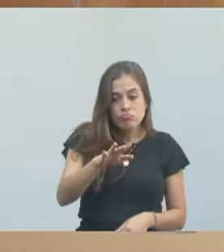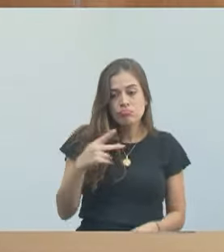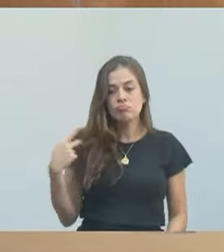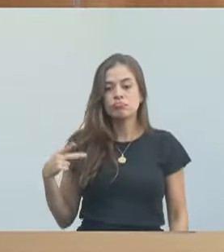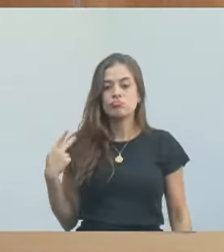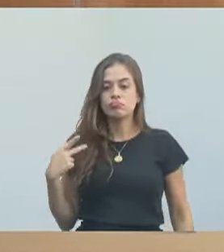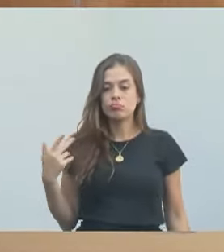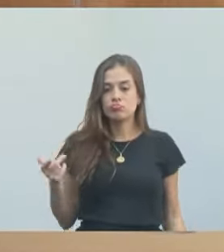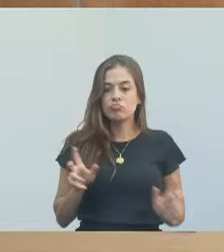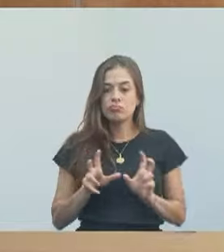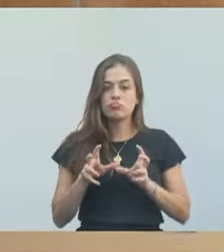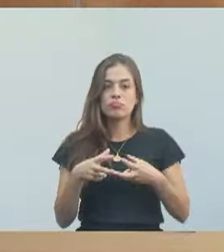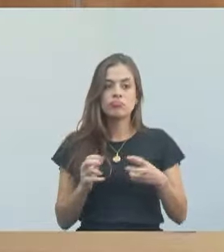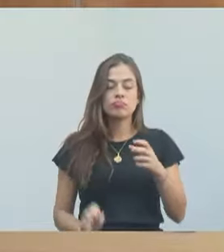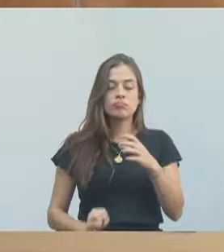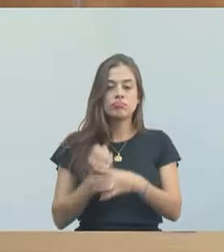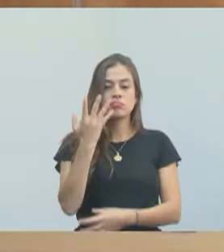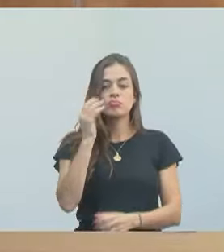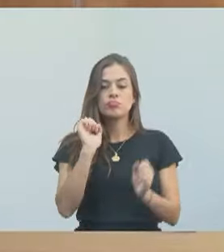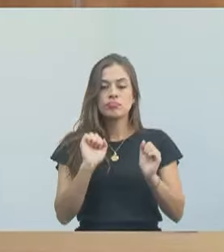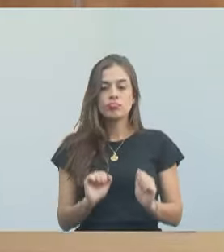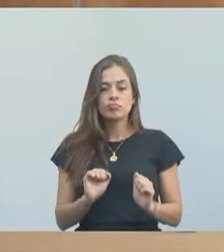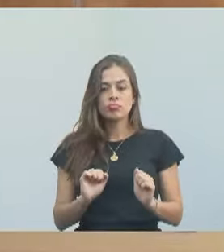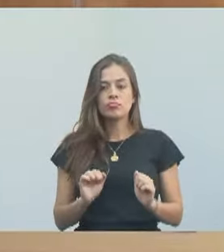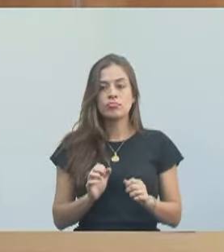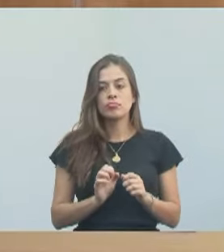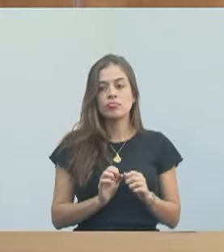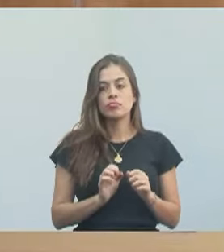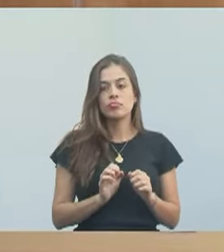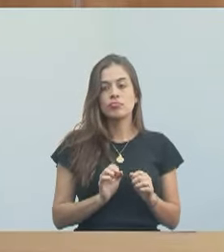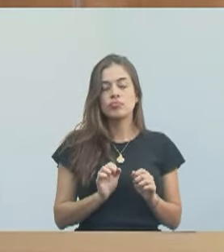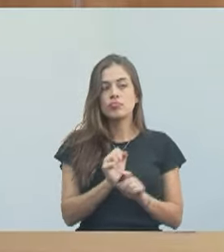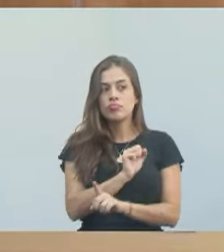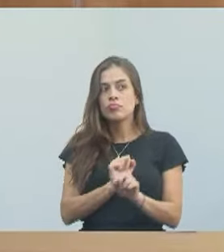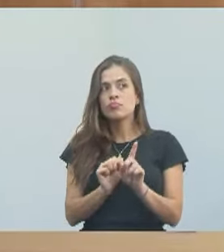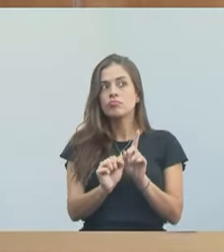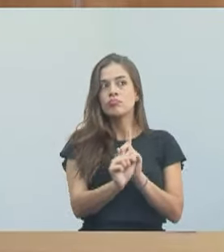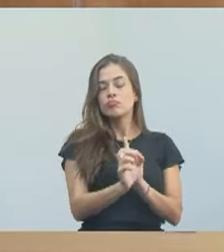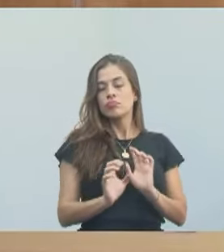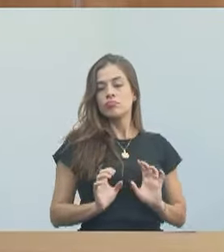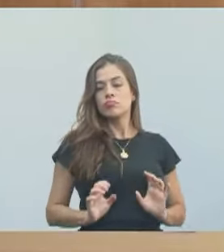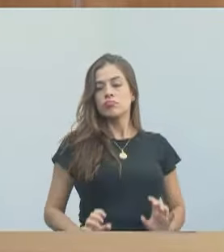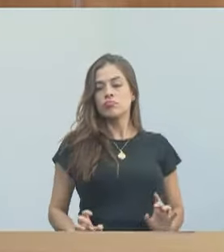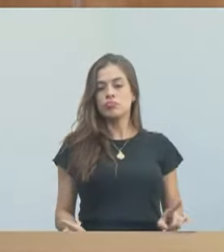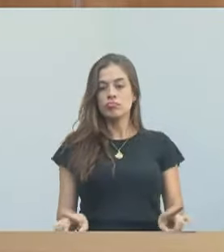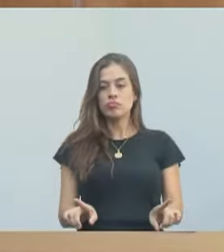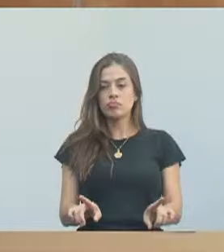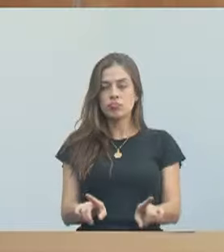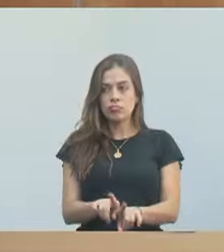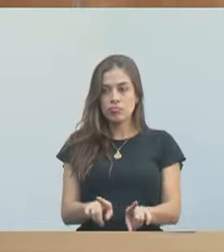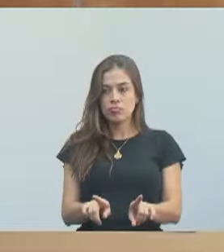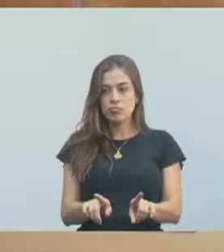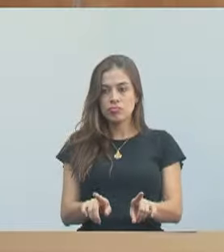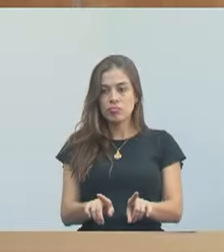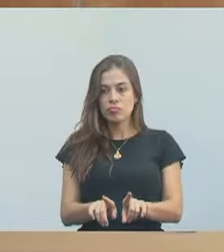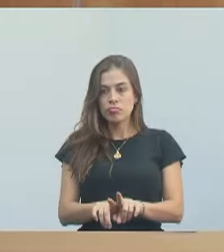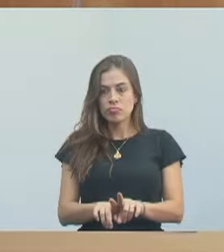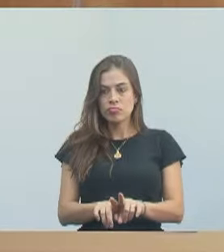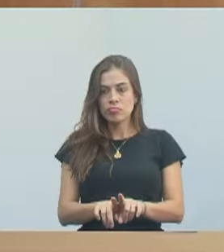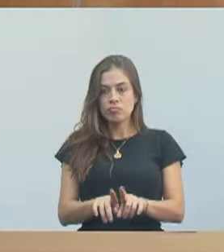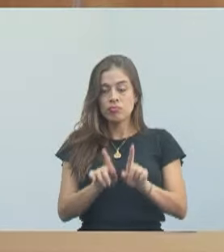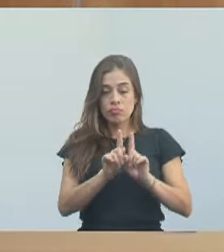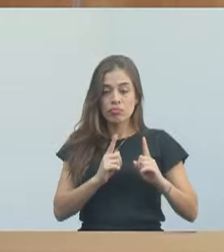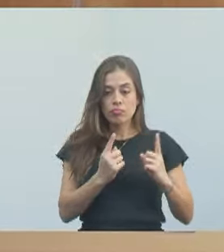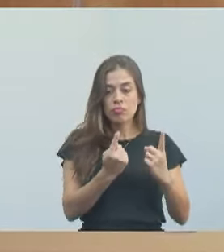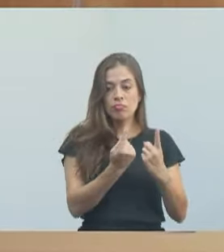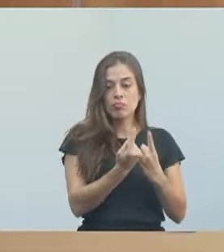casa, podendo criar junto à sociedade civil e junto a essa equipe, eu vou chamar de equipe, que